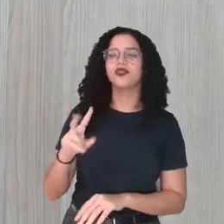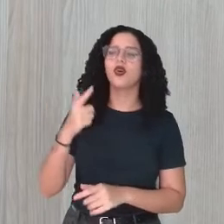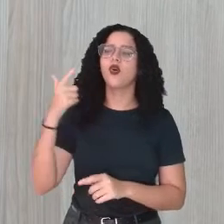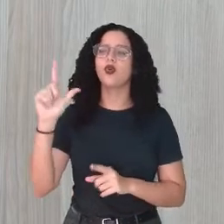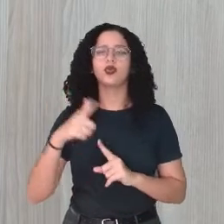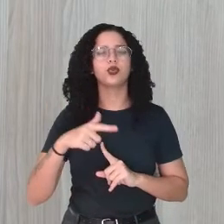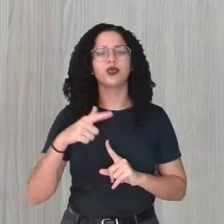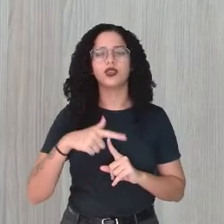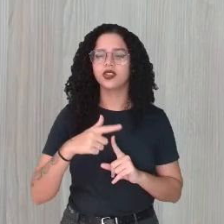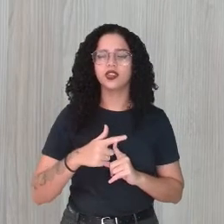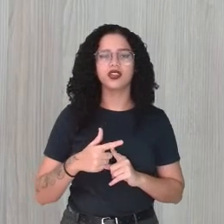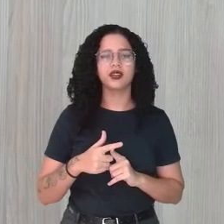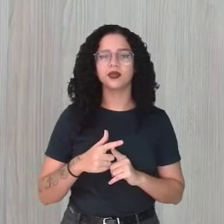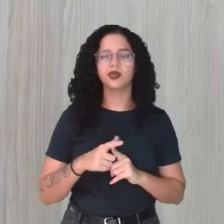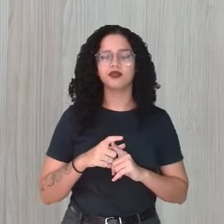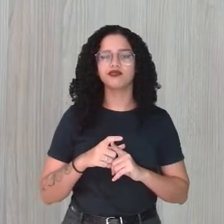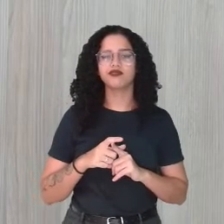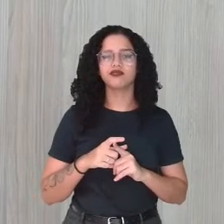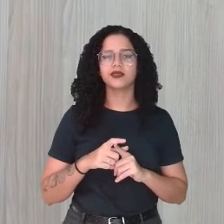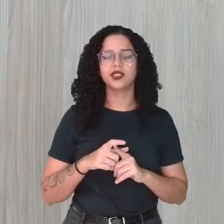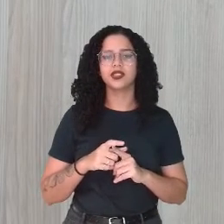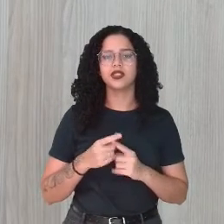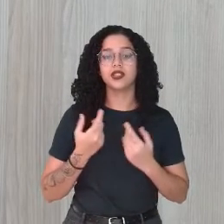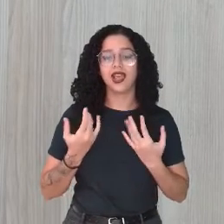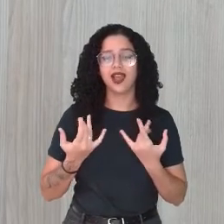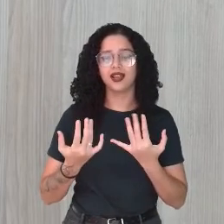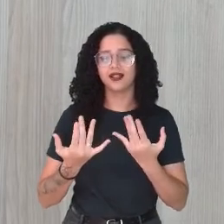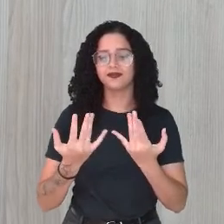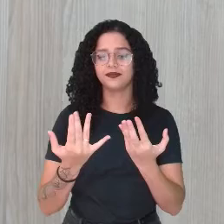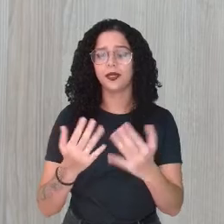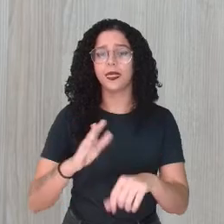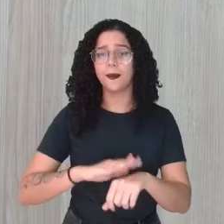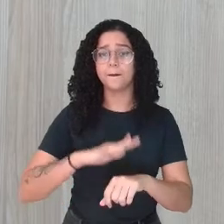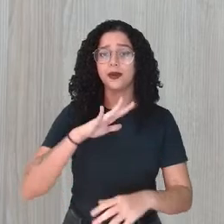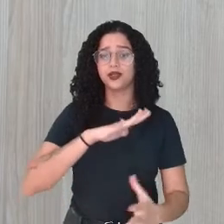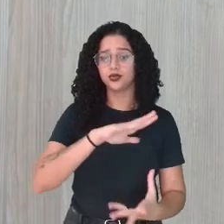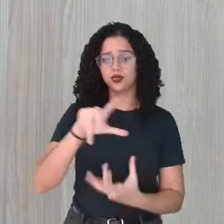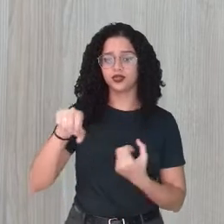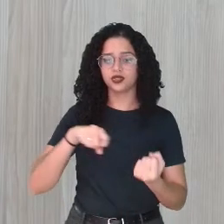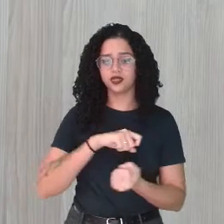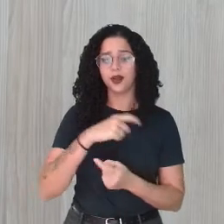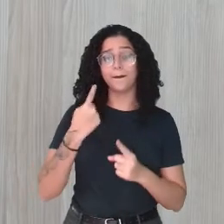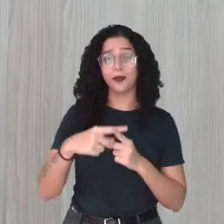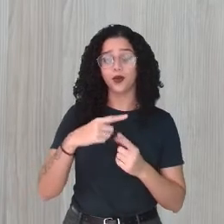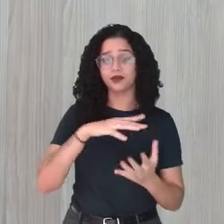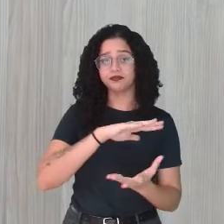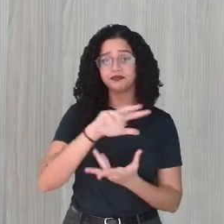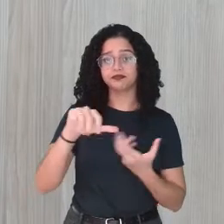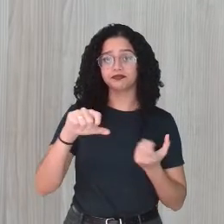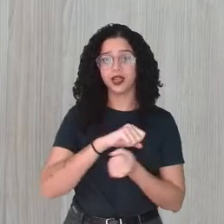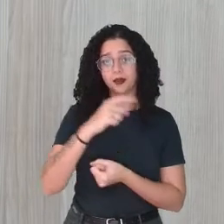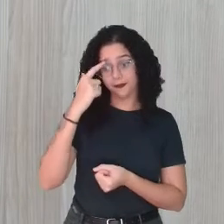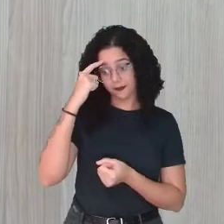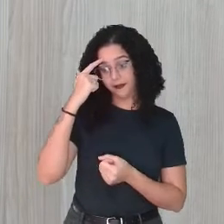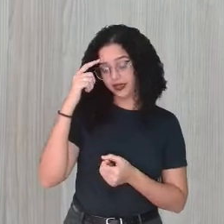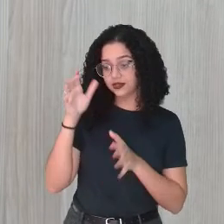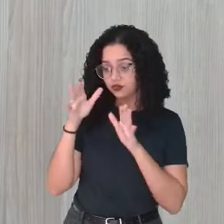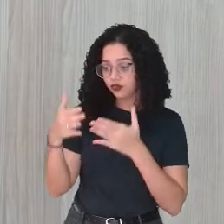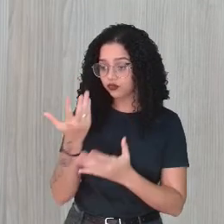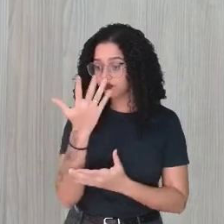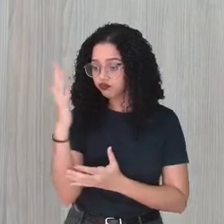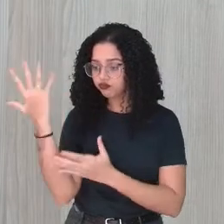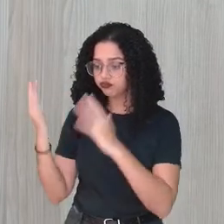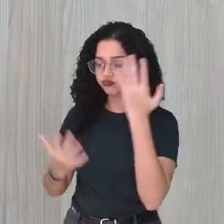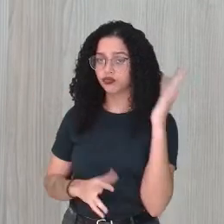outro tipo de agricultura alternativa, né, uma agricultura mais sustentável, porque sustentabilidade, pensar no meio ambiente,